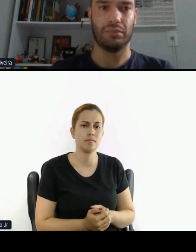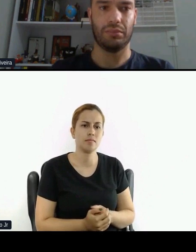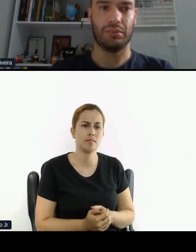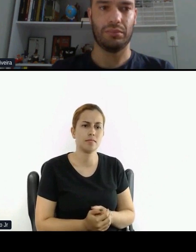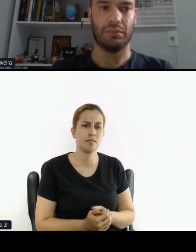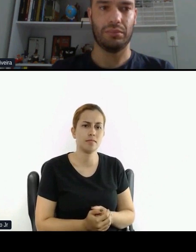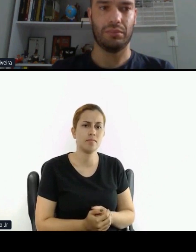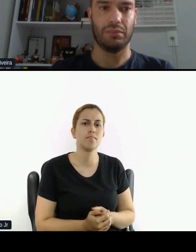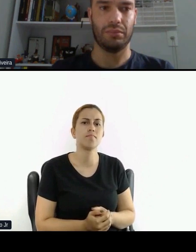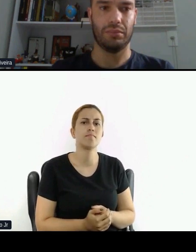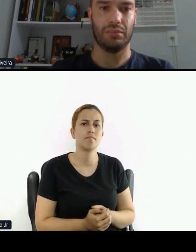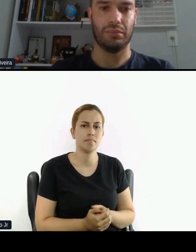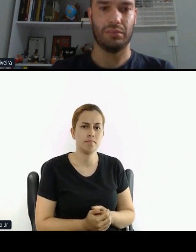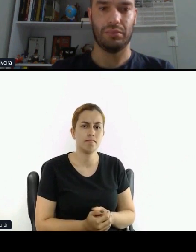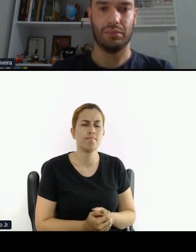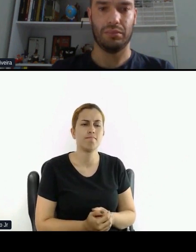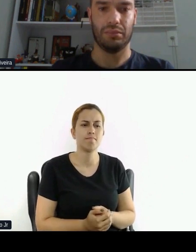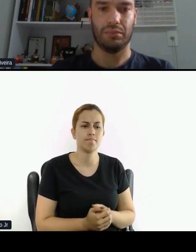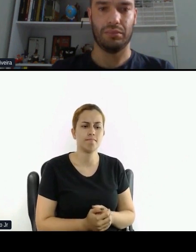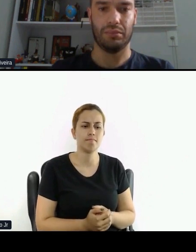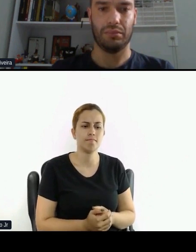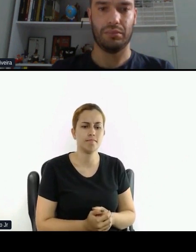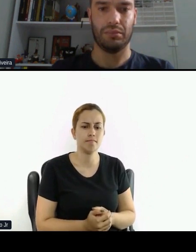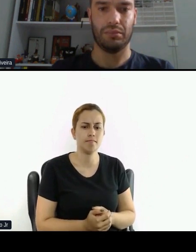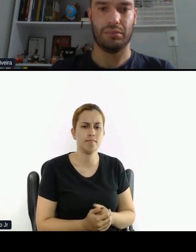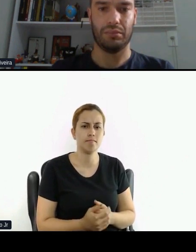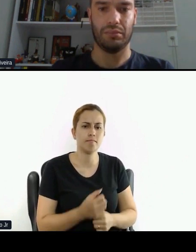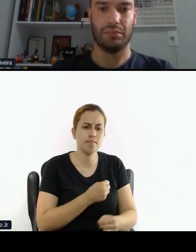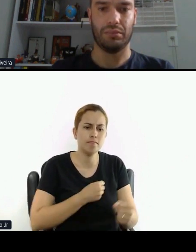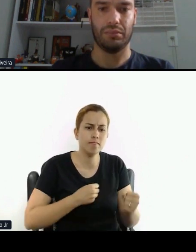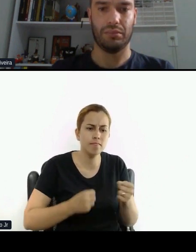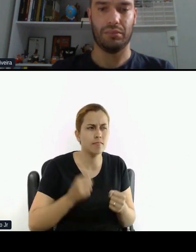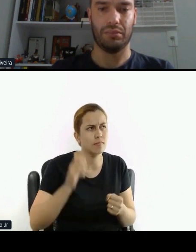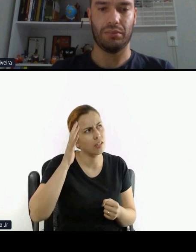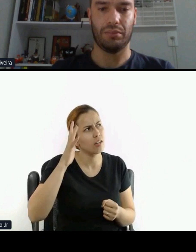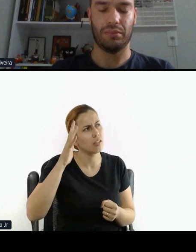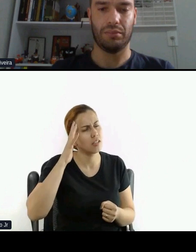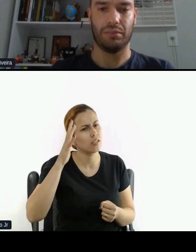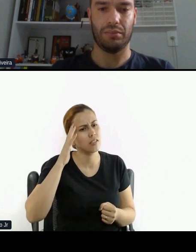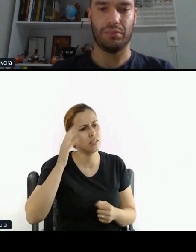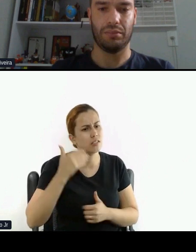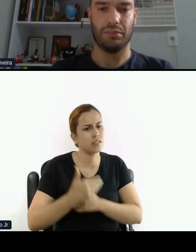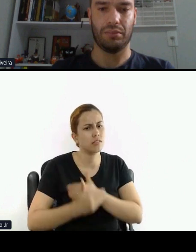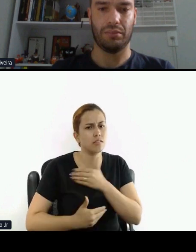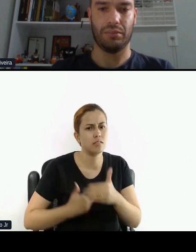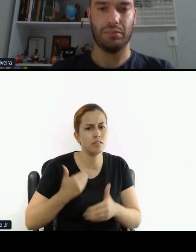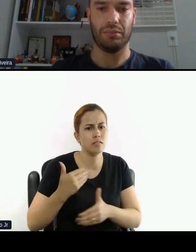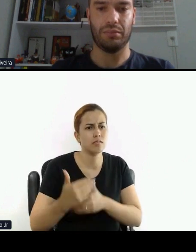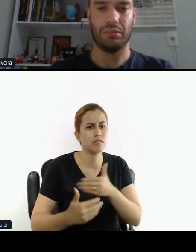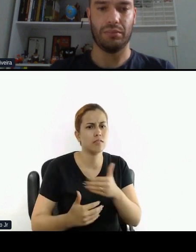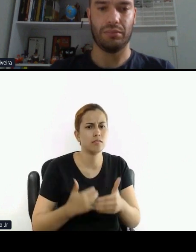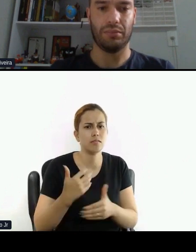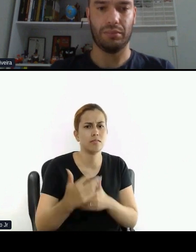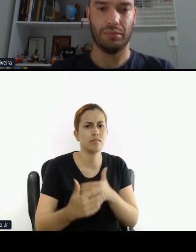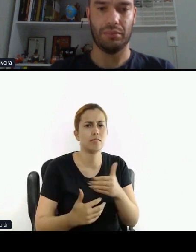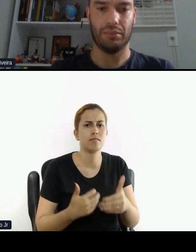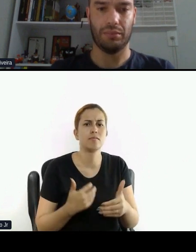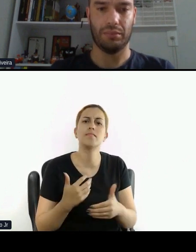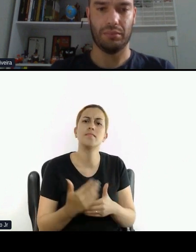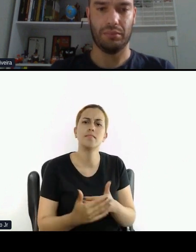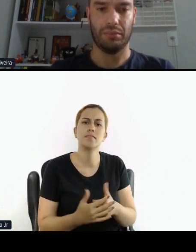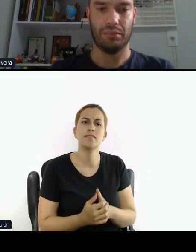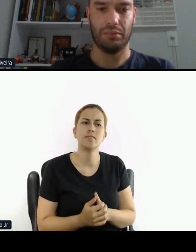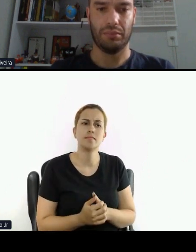né, para que a gente possa desenvolver, né, essa questão